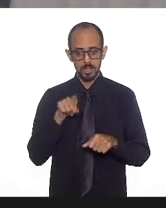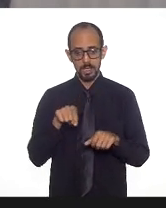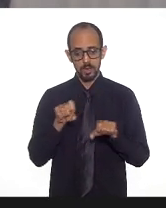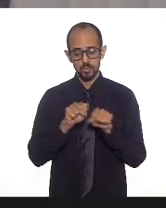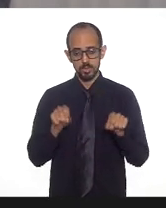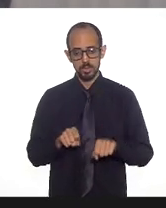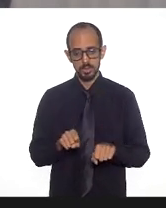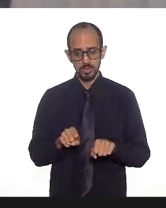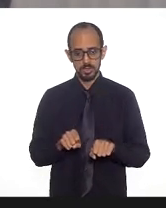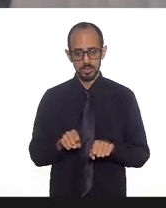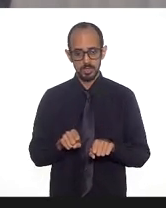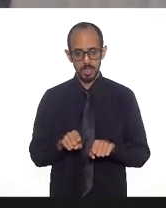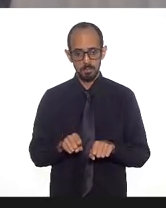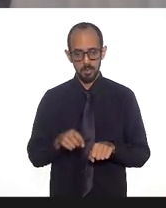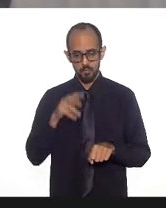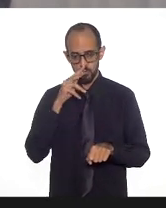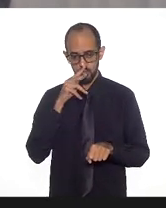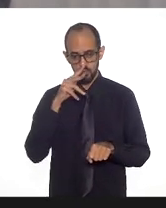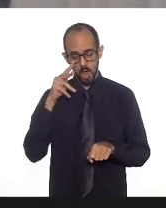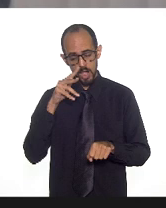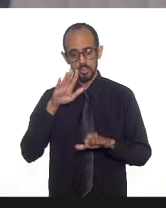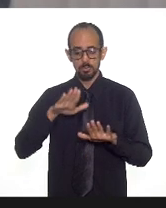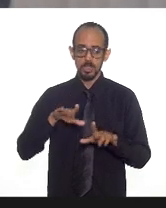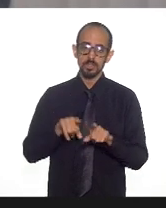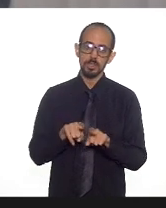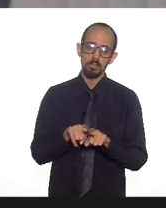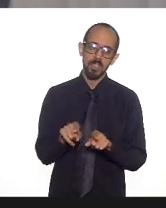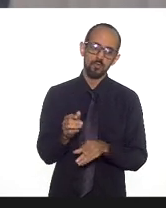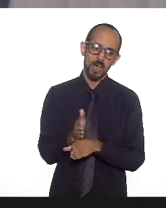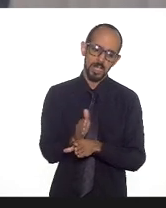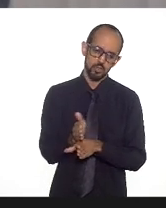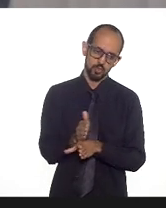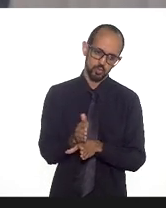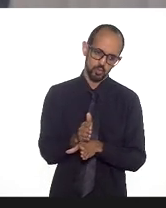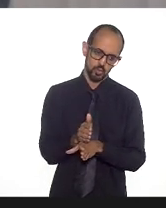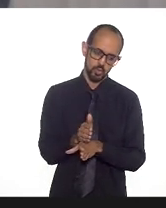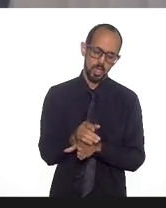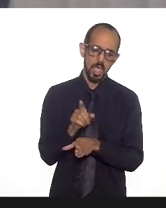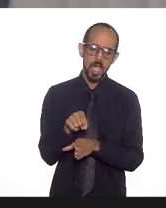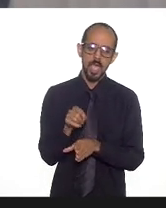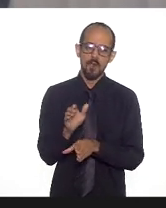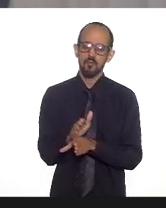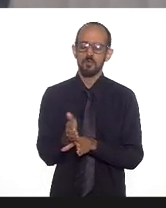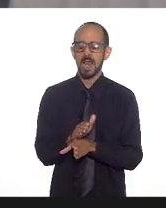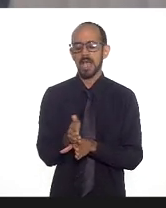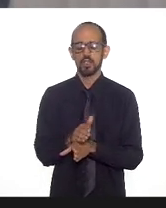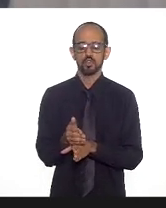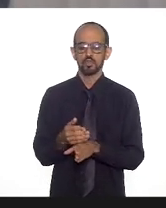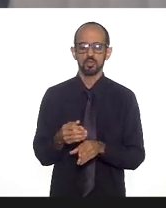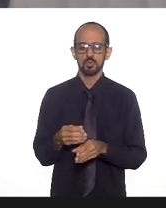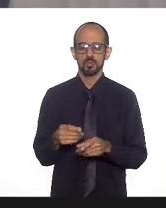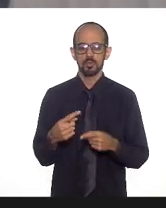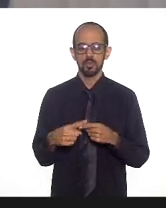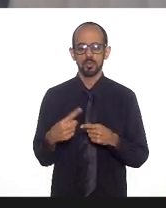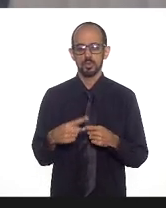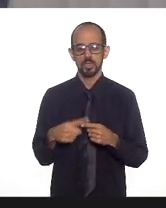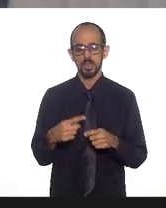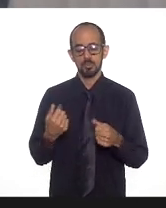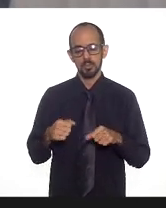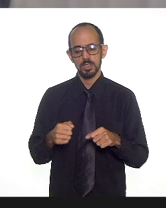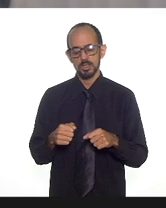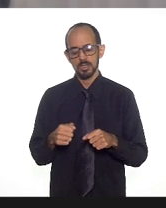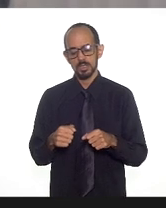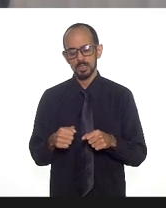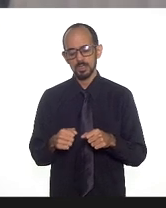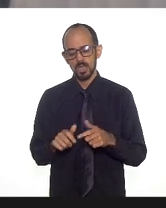sólido, mas é um sistema frágil. E é um sistema frágil que precisa diminuir essa fragilidade.